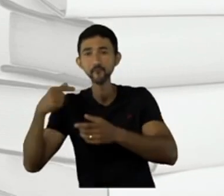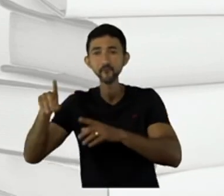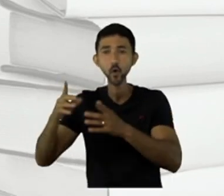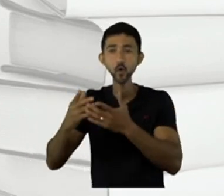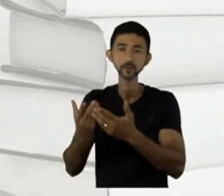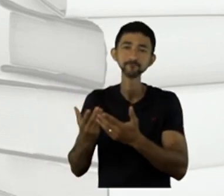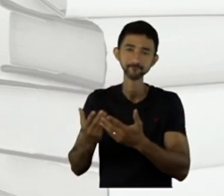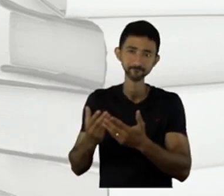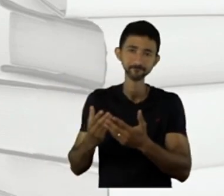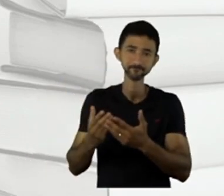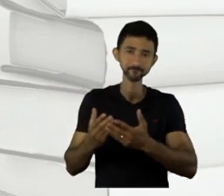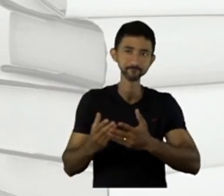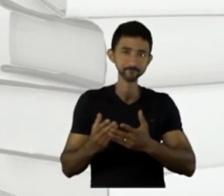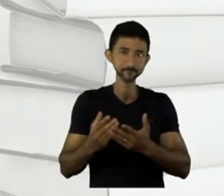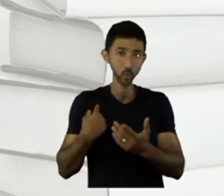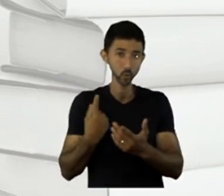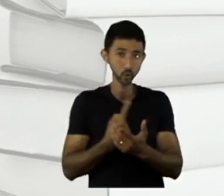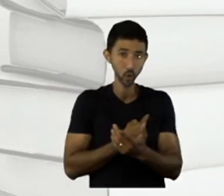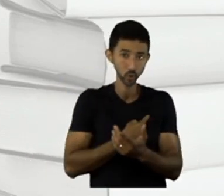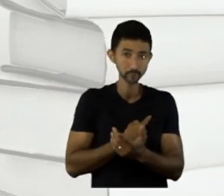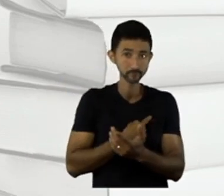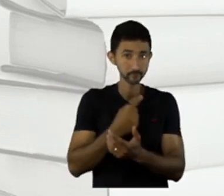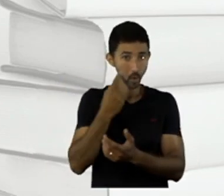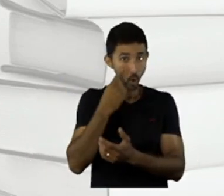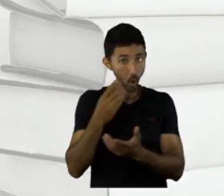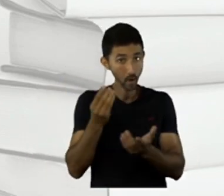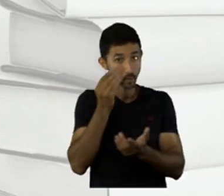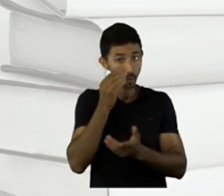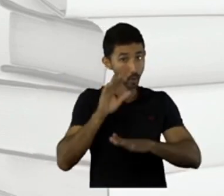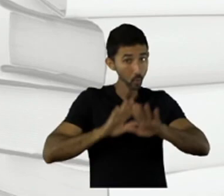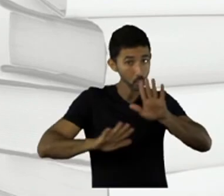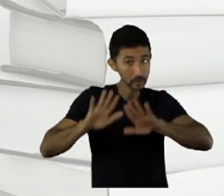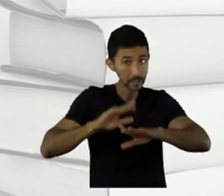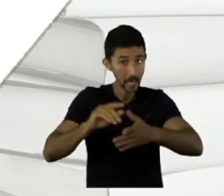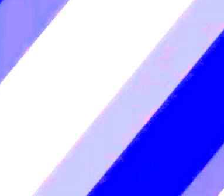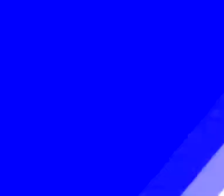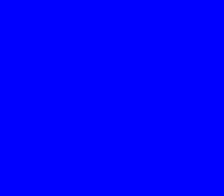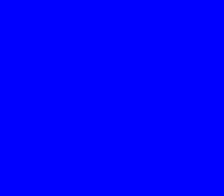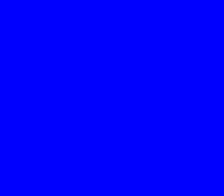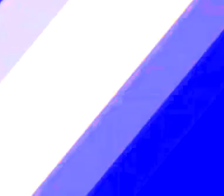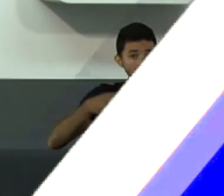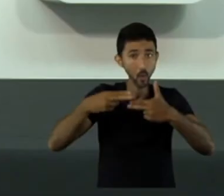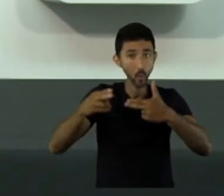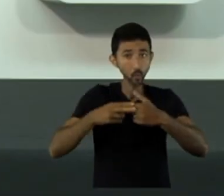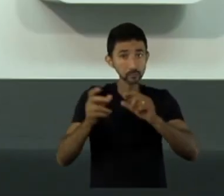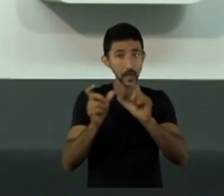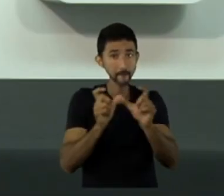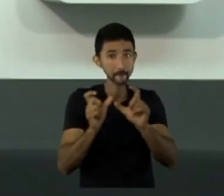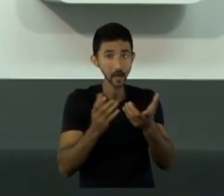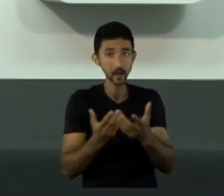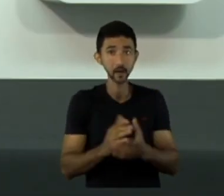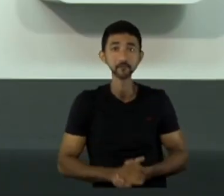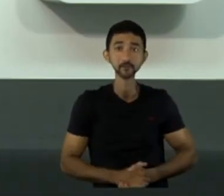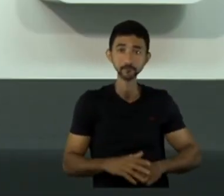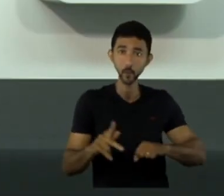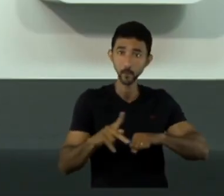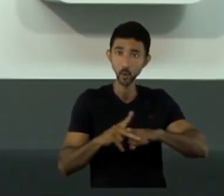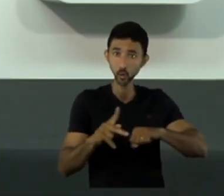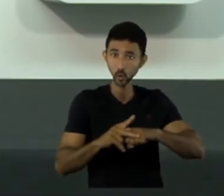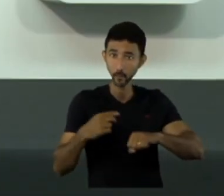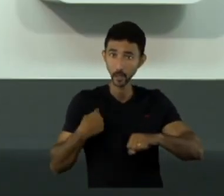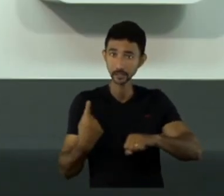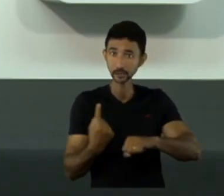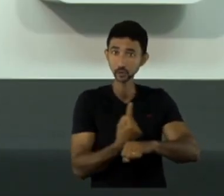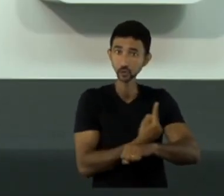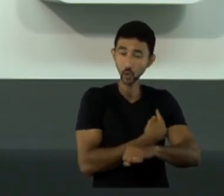fomos a Mosqueiro. Então, olha a dica, muito cuidado quando você for utilizar agora o pronome